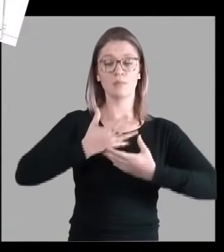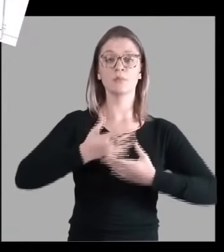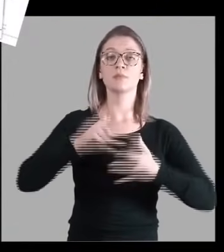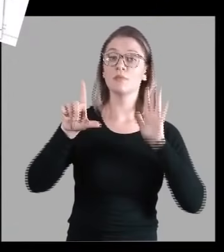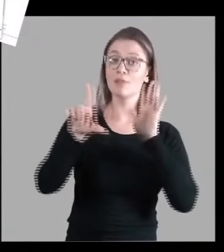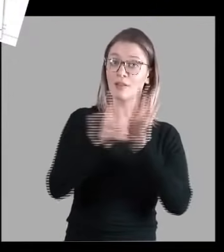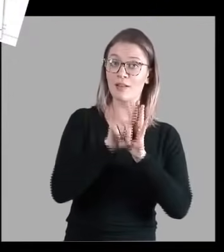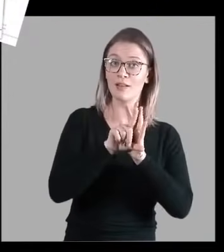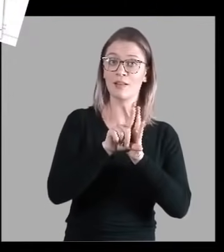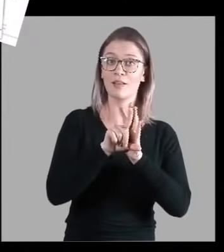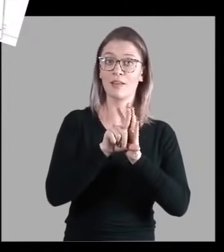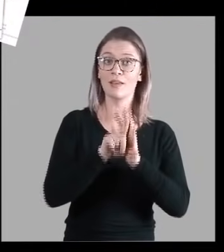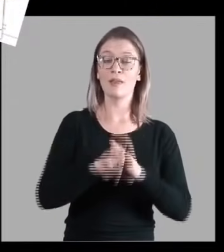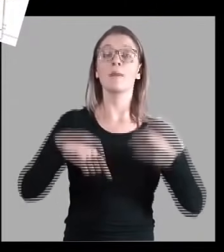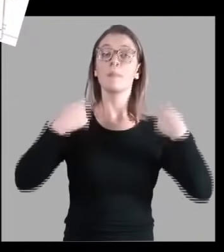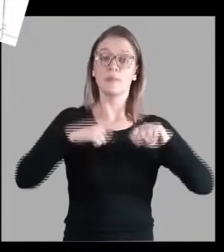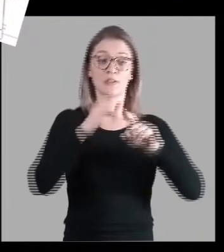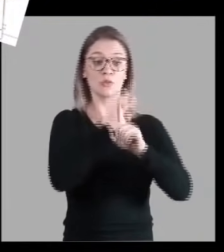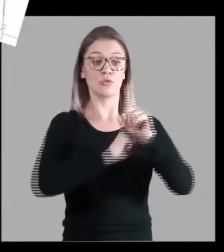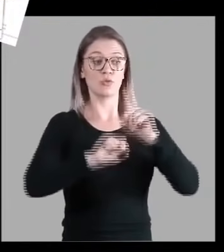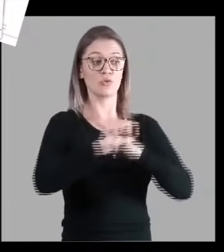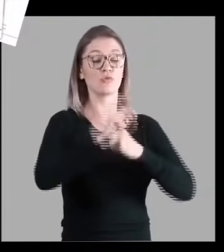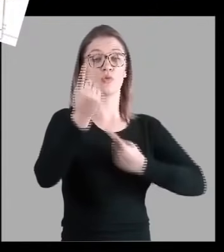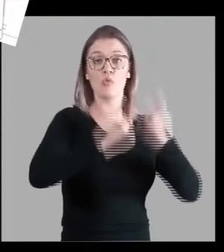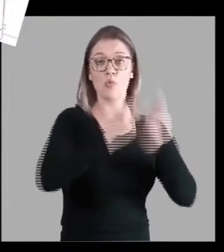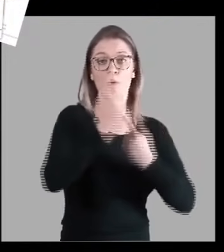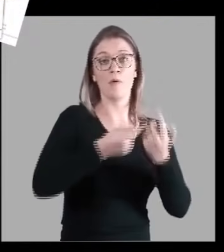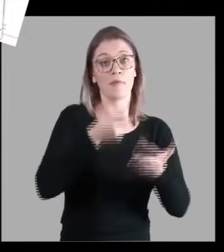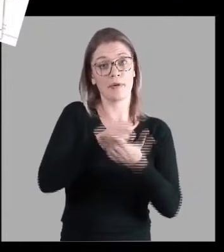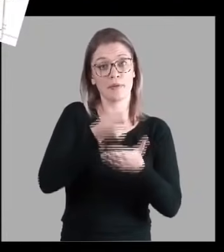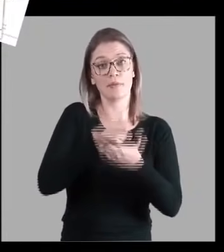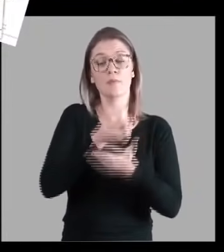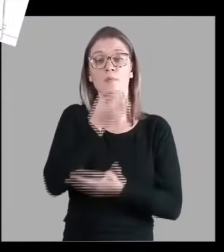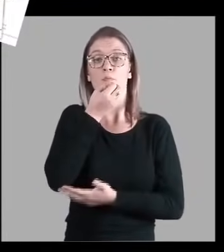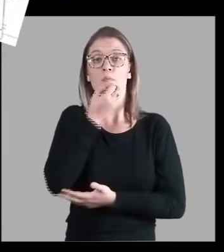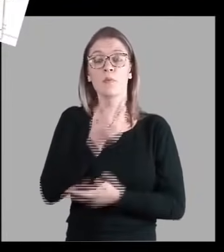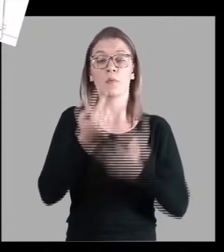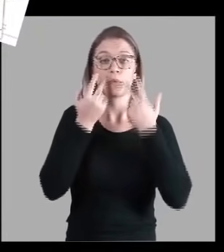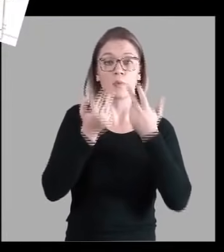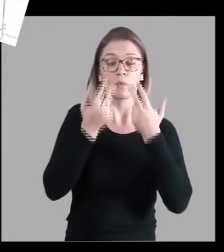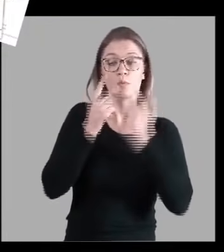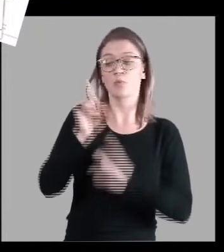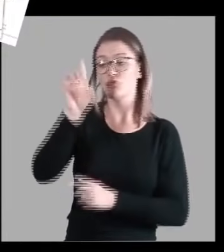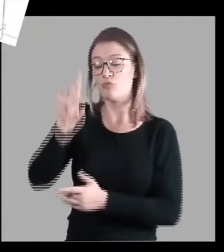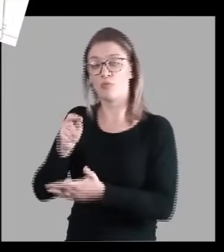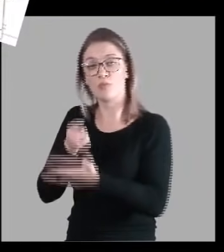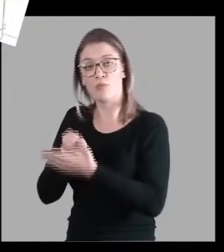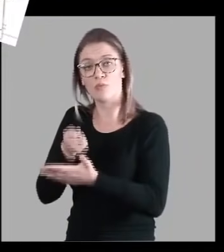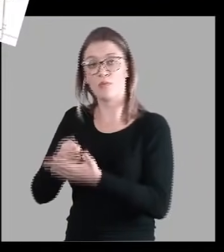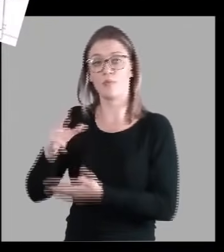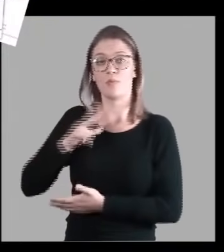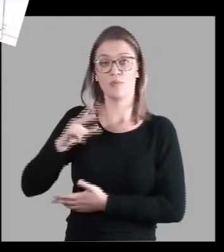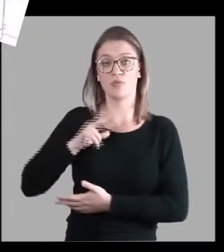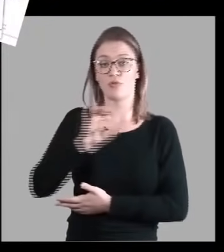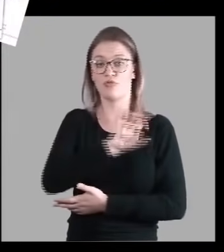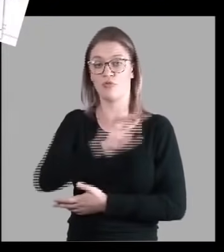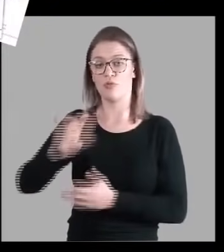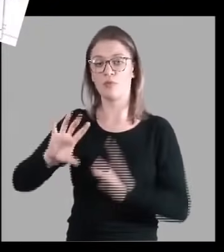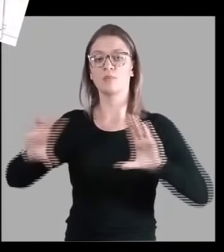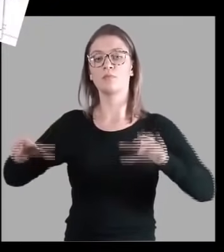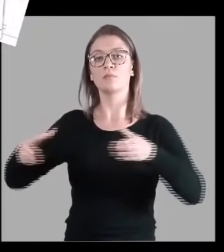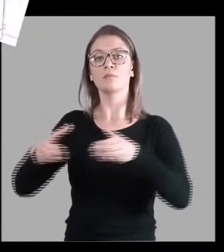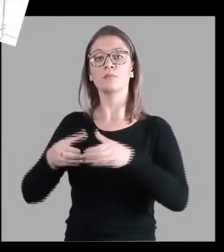fins sociais a que ela se dirige, as exigências do bem comum, os direitos e deveres individuais e coletivos e